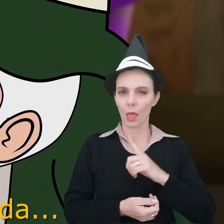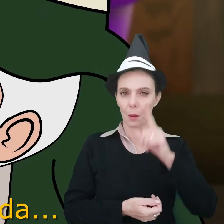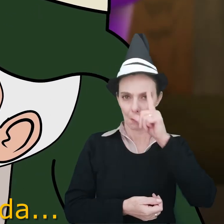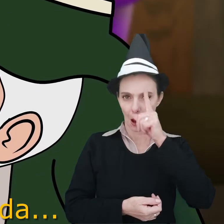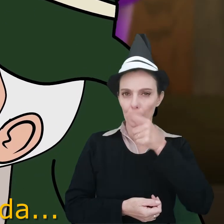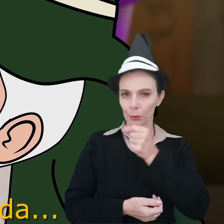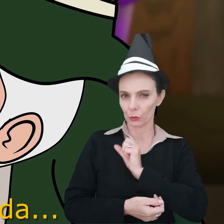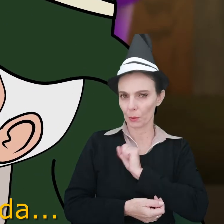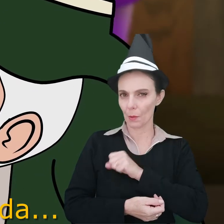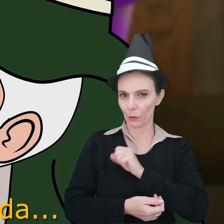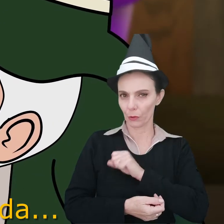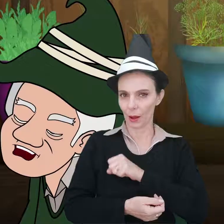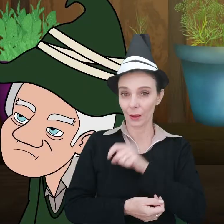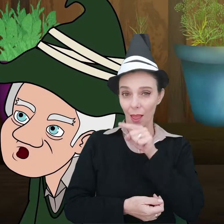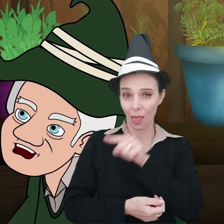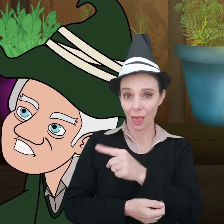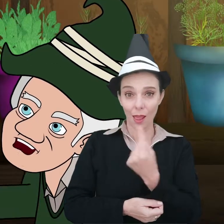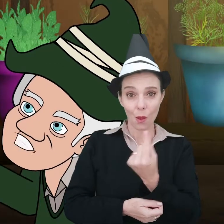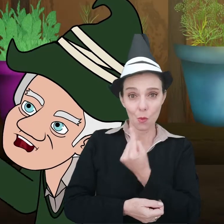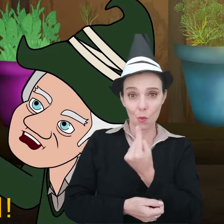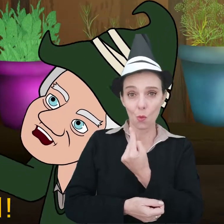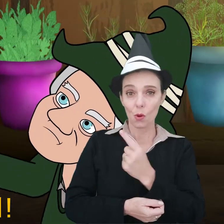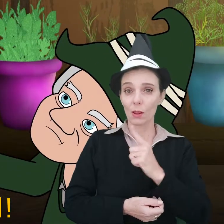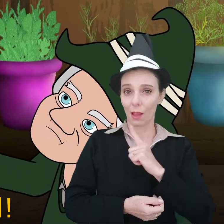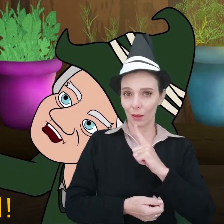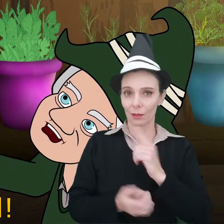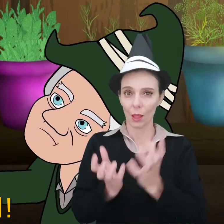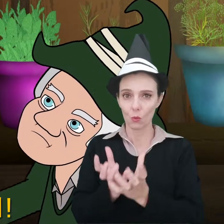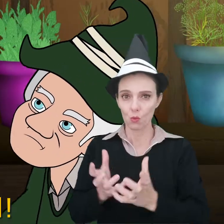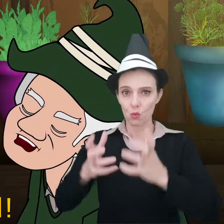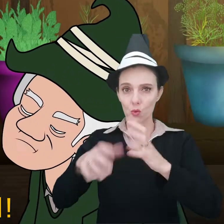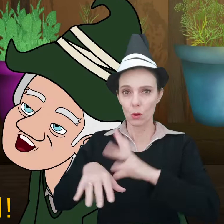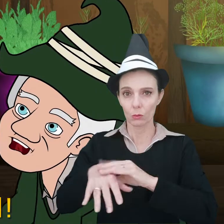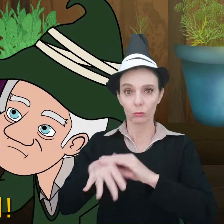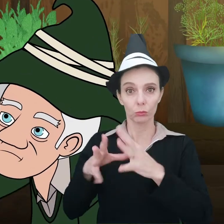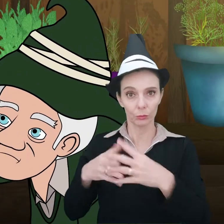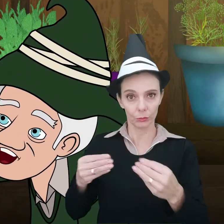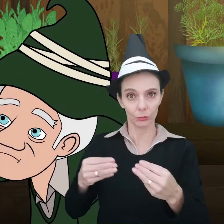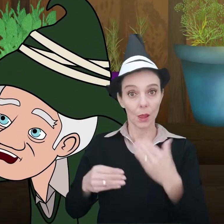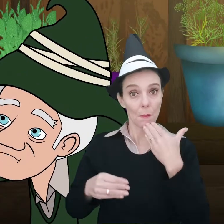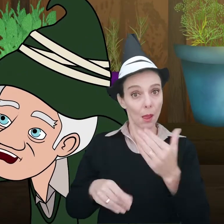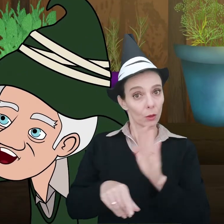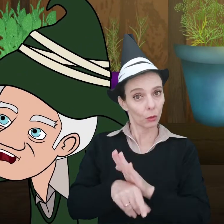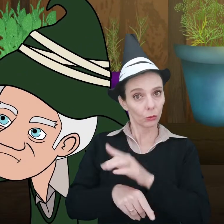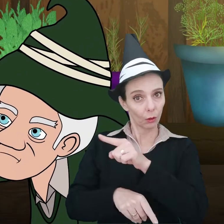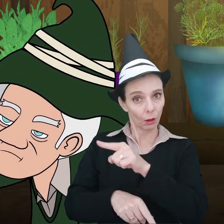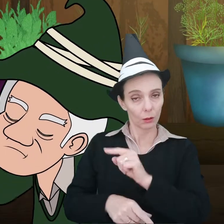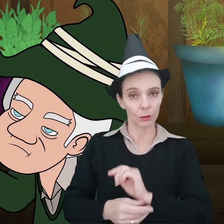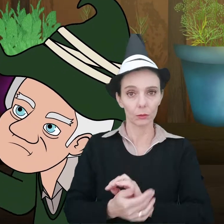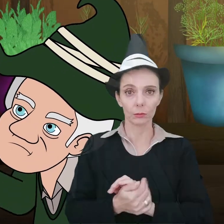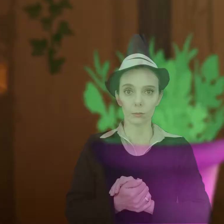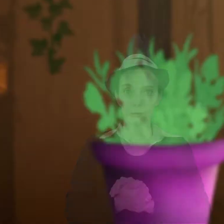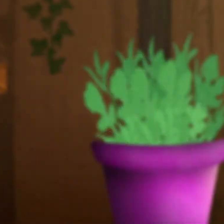Existe uma bruxa malvada. Ela é a única que tem a erva medicinal. Peça ajuda a ela.